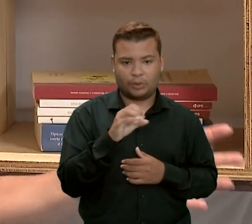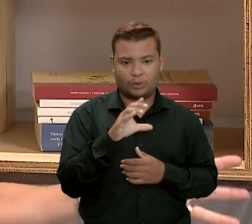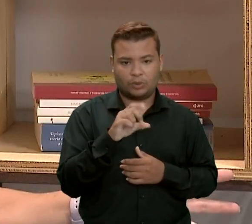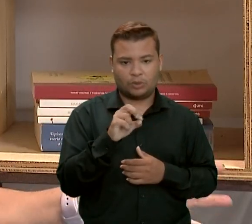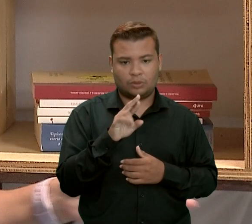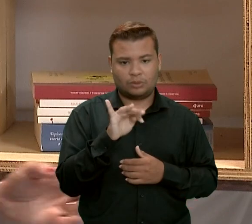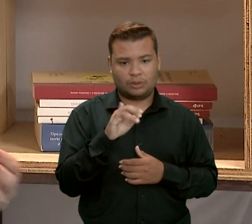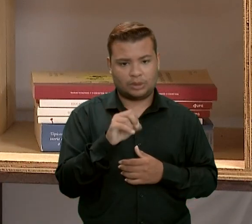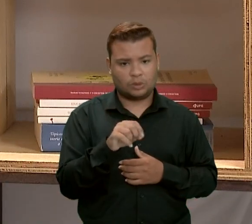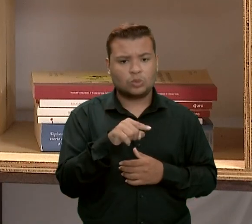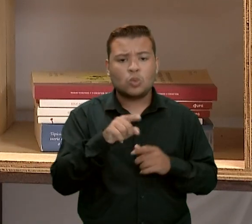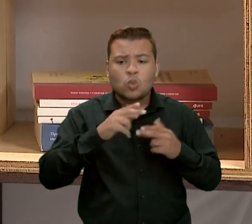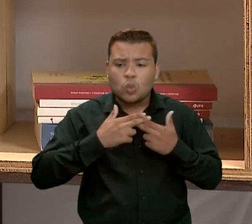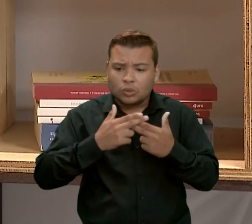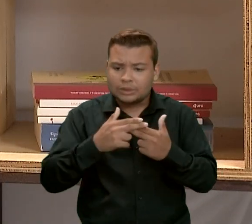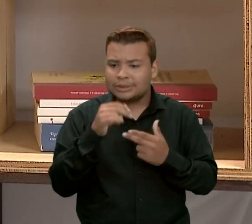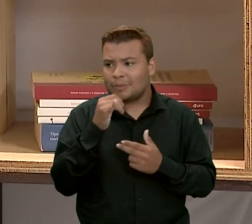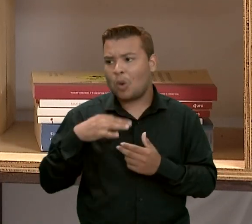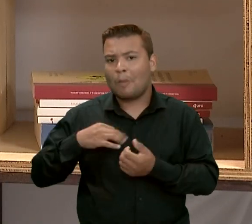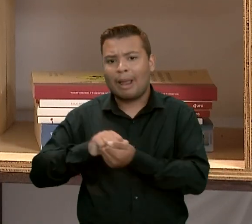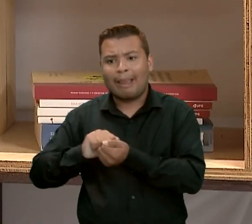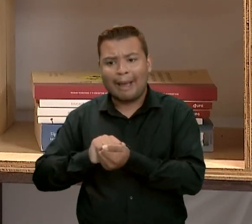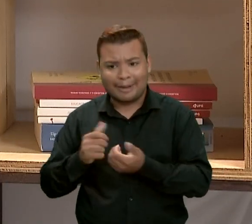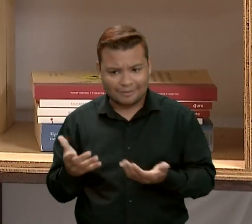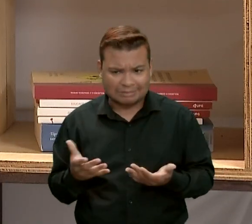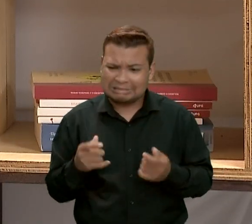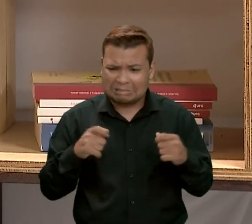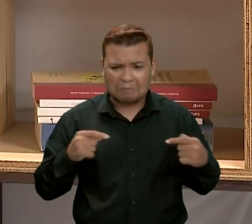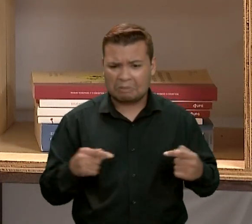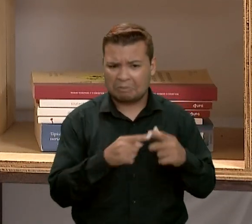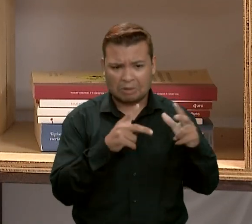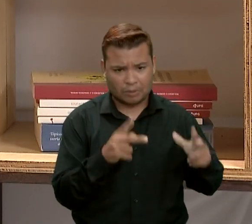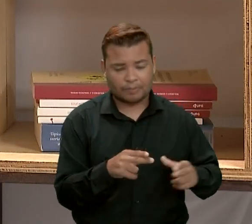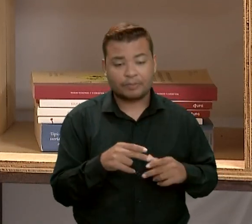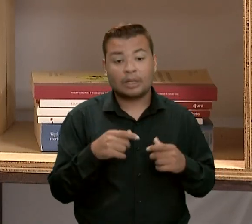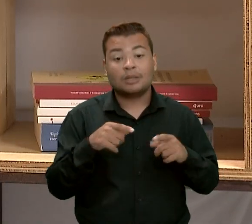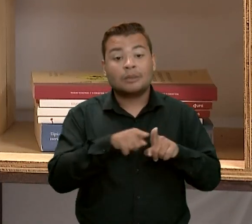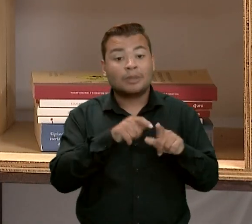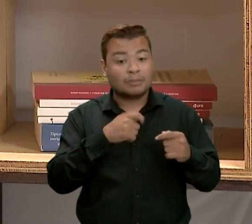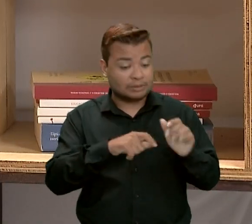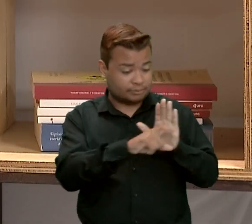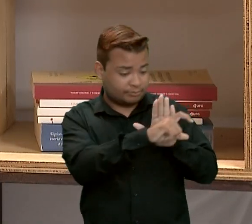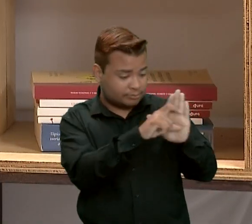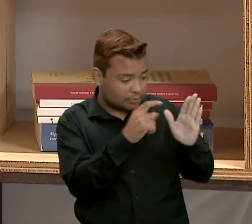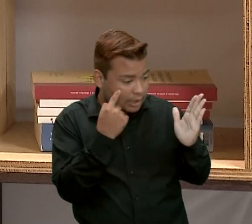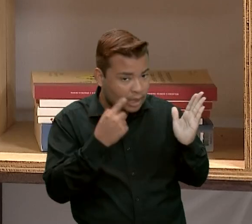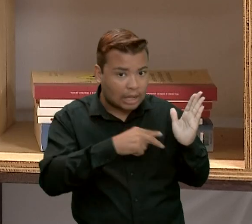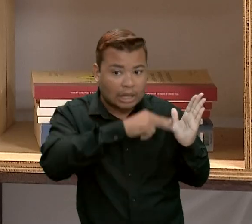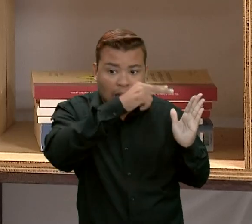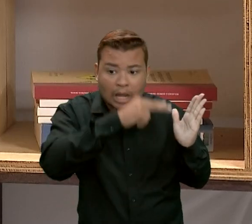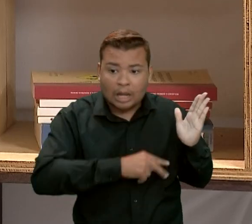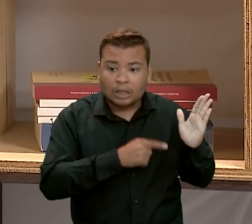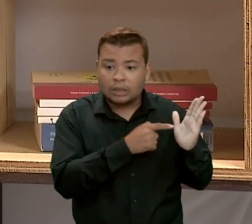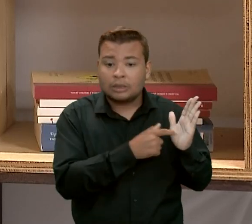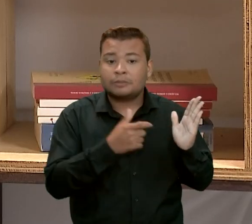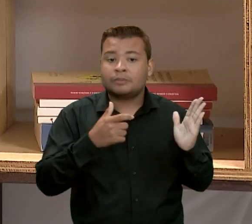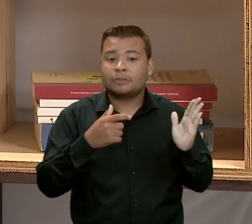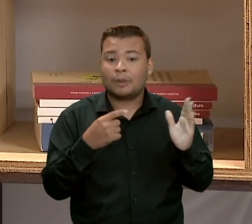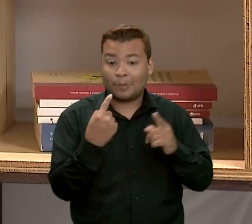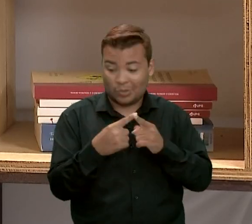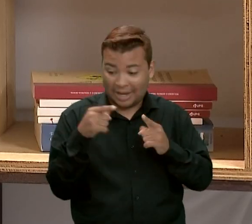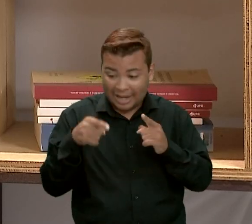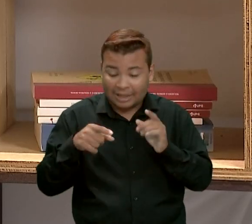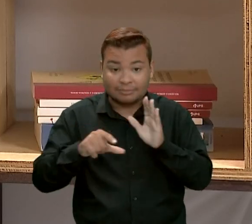para lavar roupa, e lá no rótulo é importante só lembrar de ler o rótulo. Lá está escrito que pode ser usado em